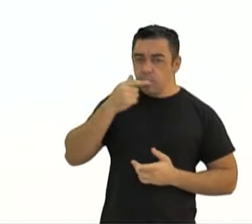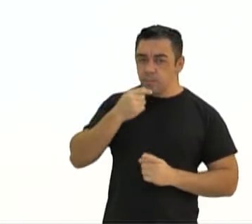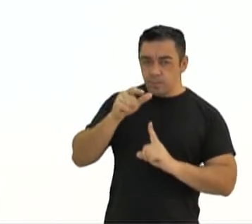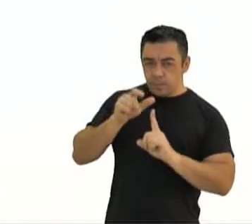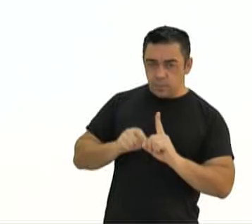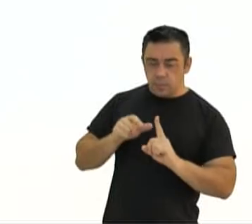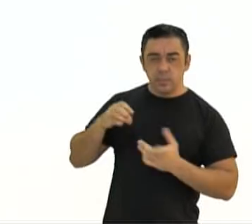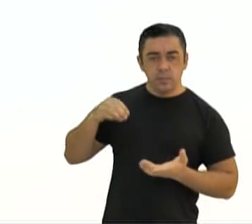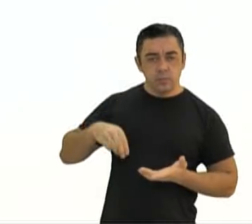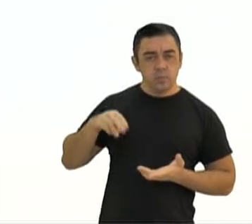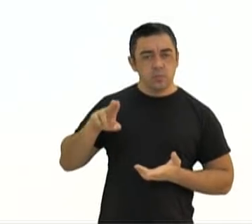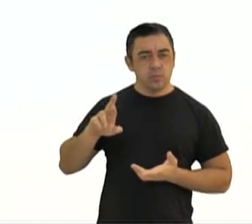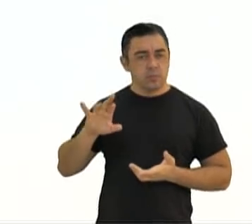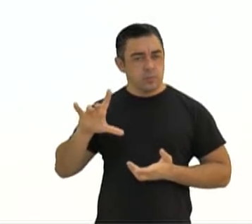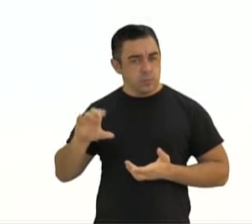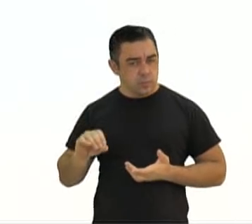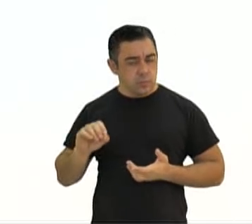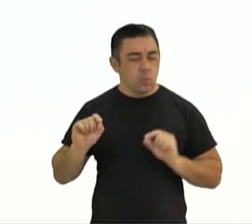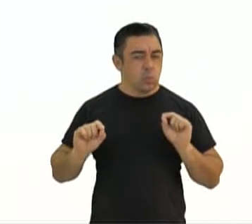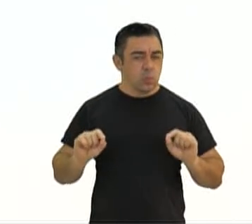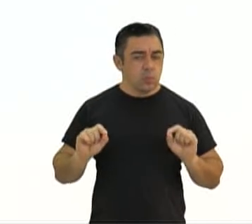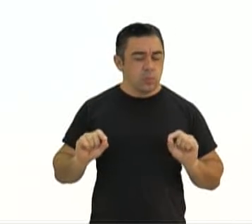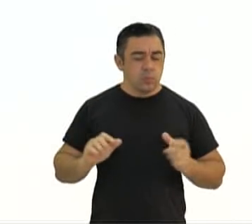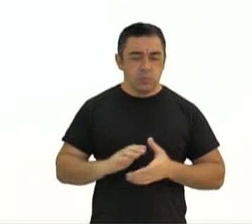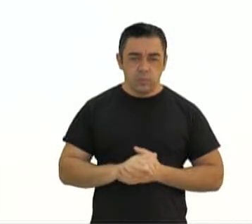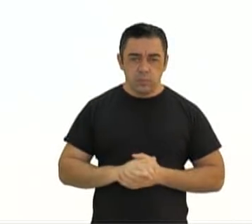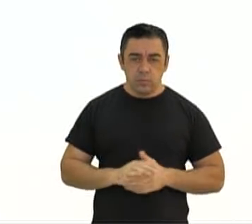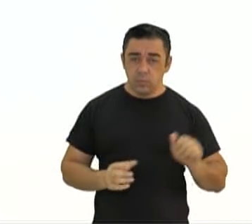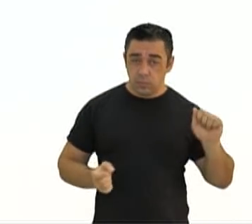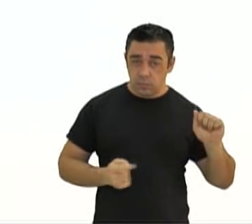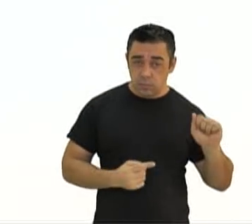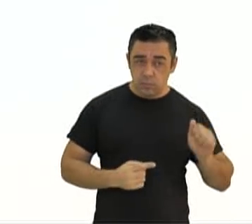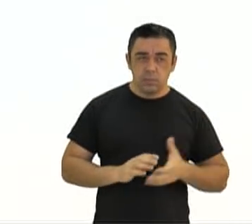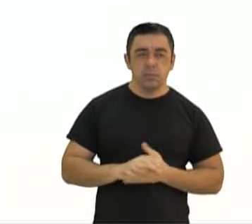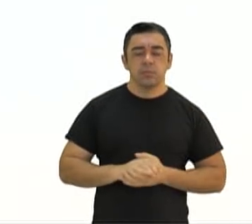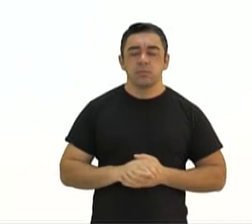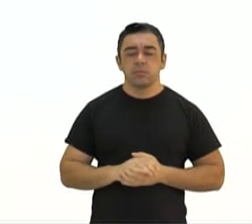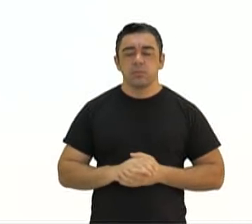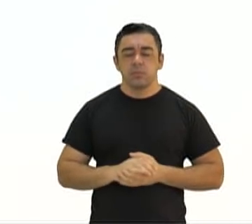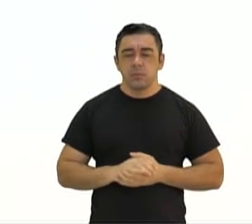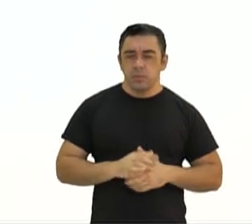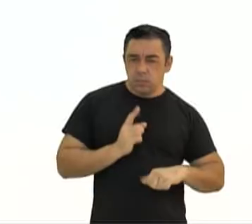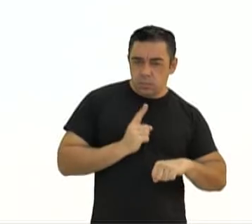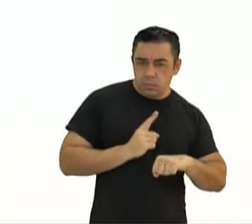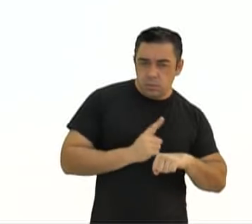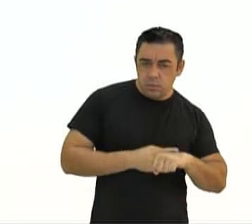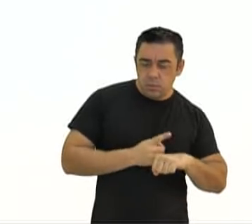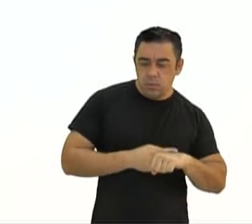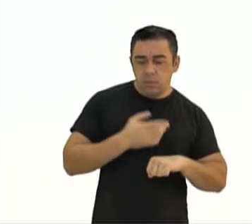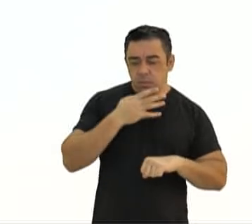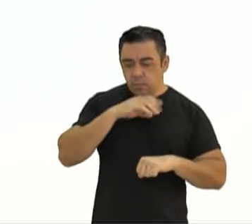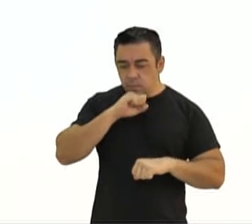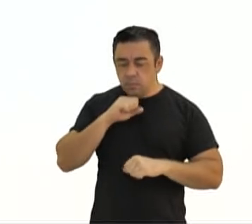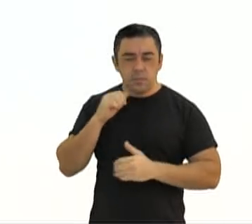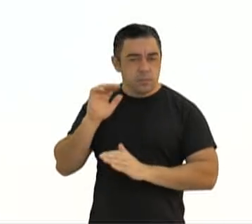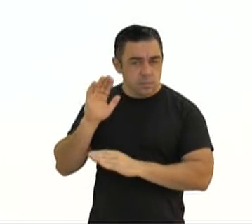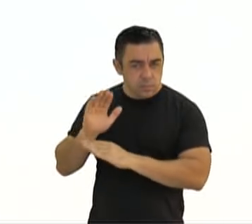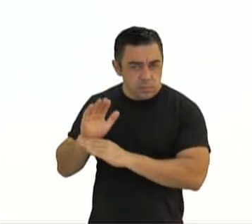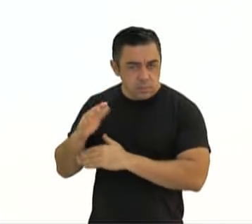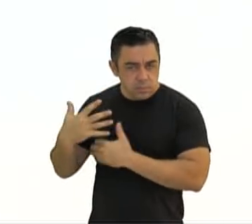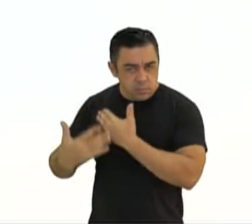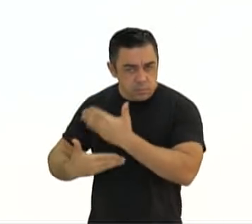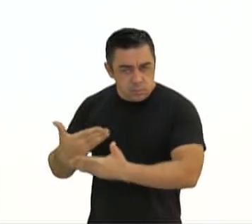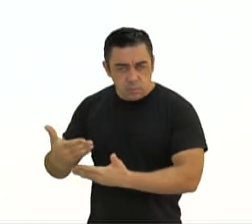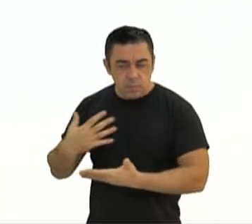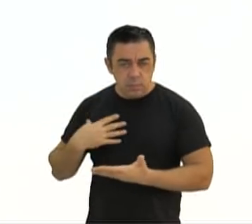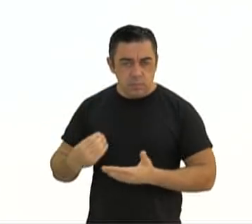Murilo chama a atenção para: alternativa A, o tempo que os pais dedicaram ao filho;